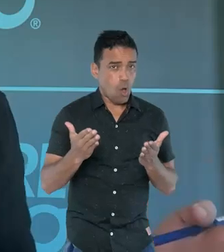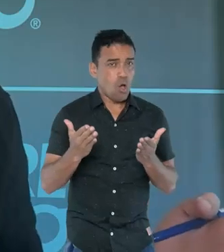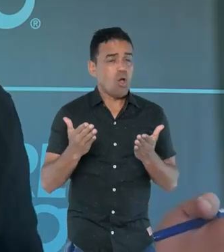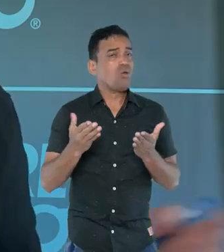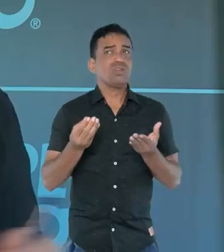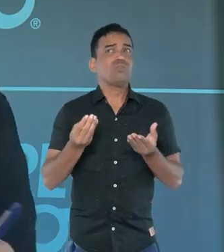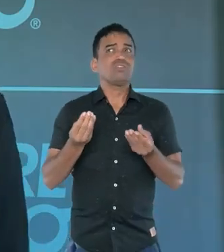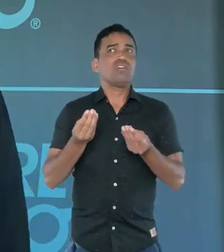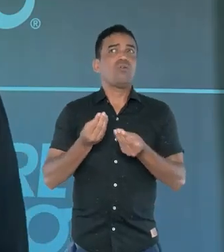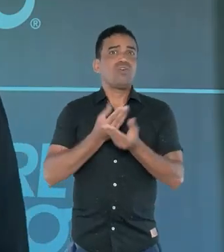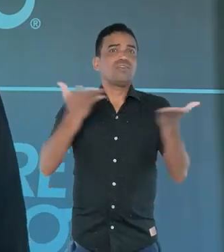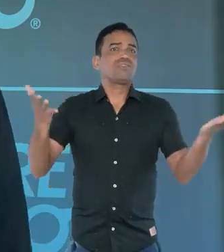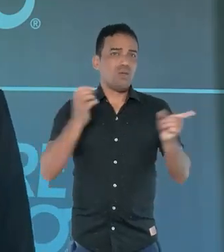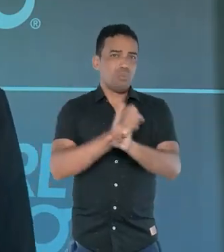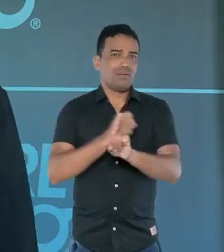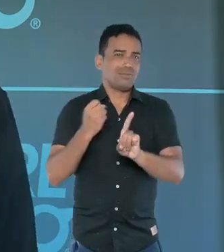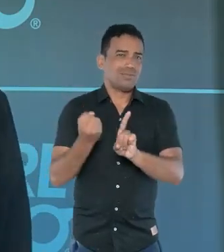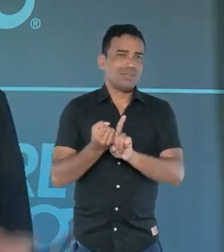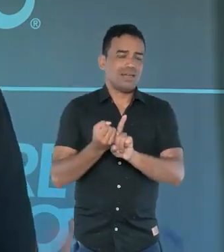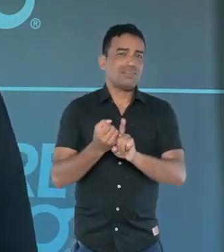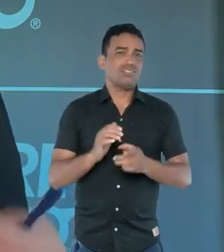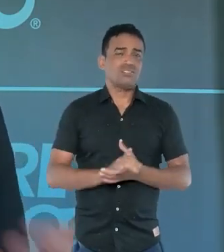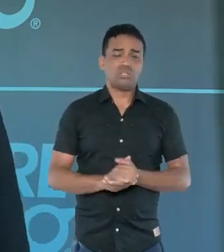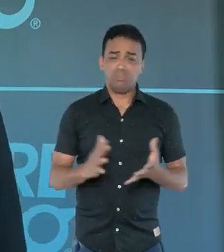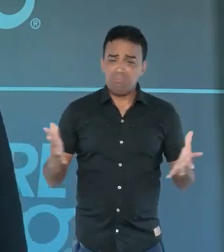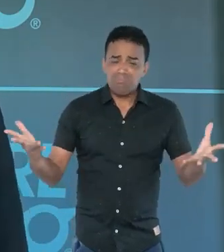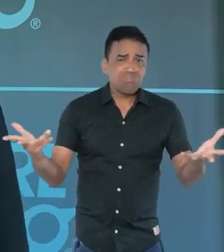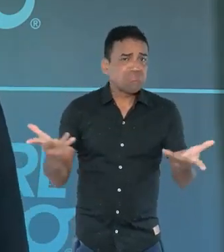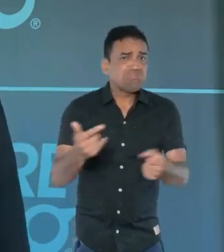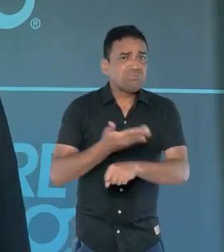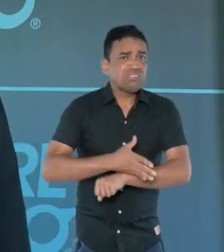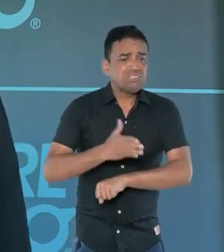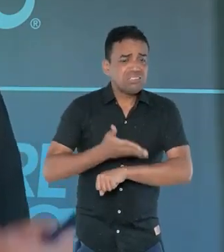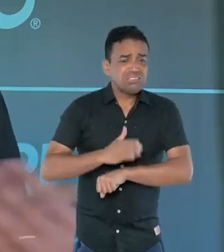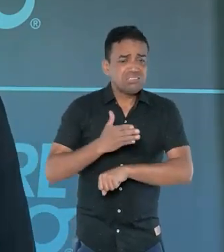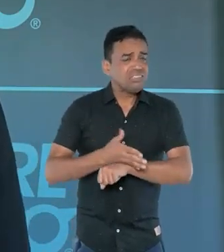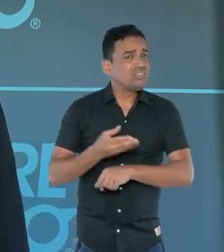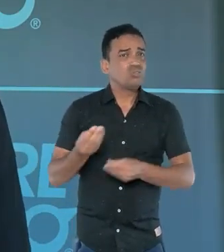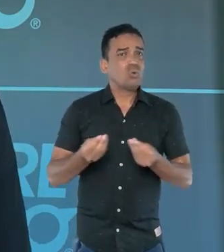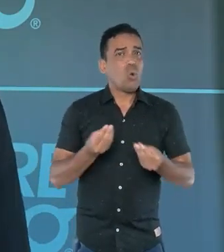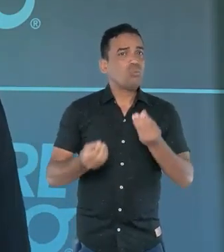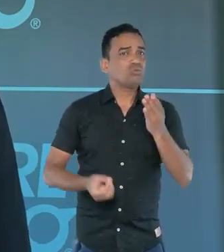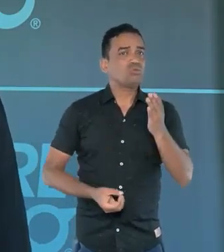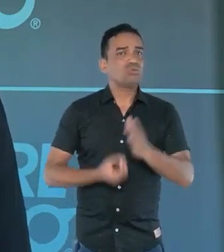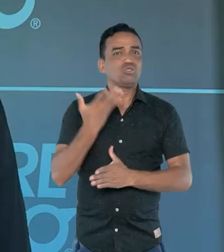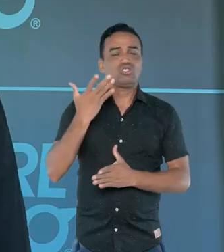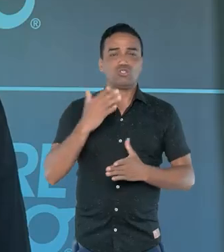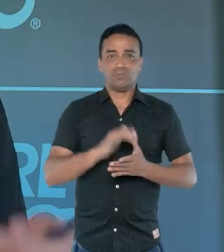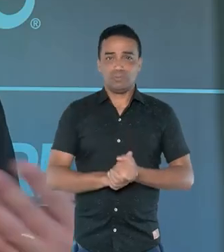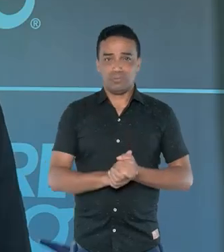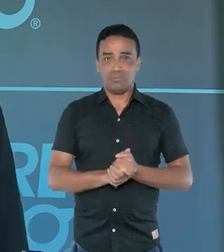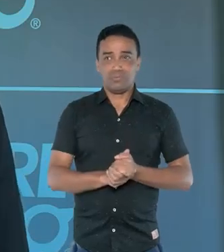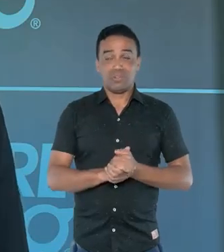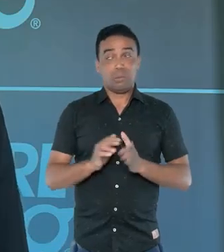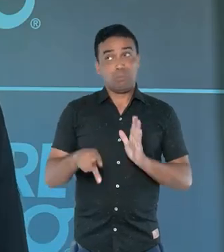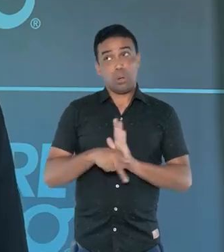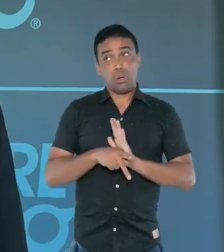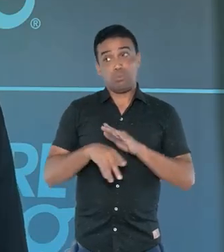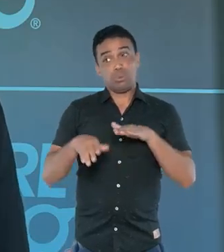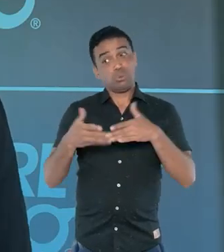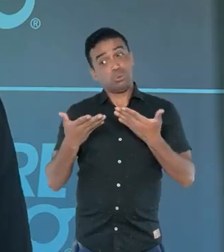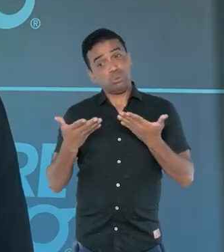você já deixou, e eu achei isso incrível. Esses exercícios, eles são... Como que eles surgiram? Eles são parte,